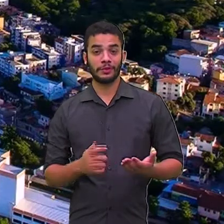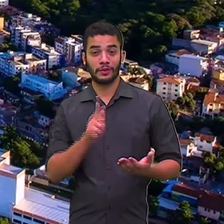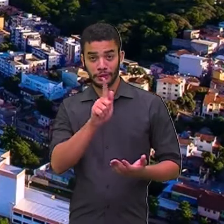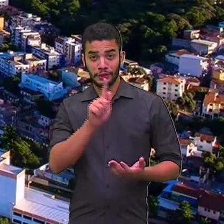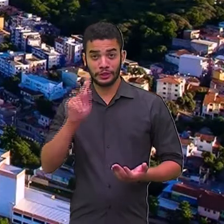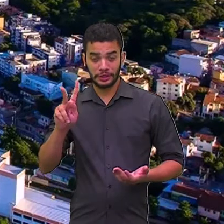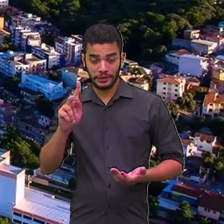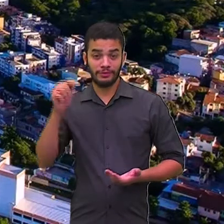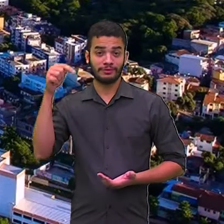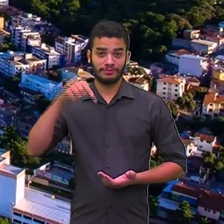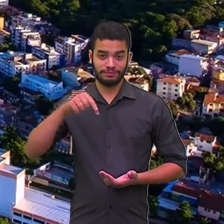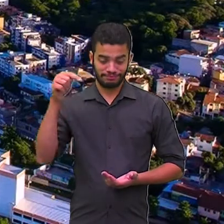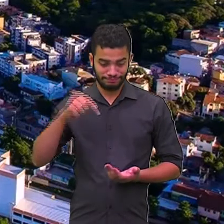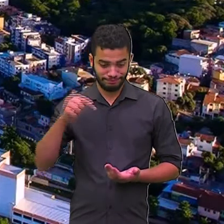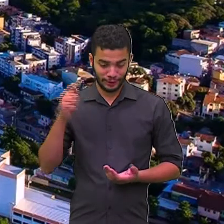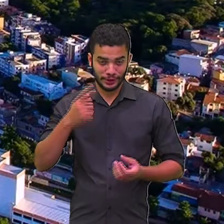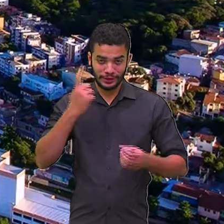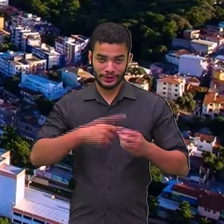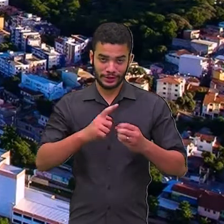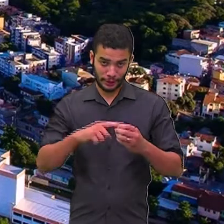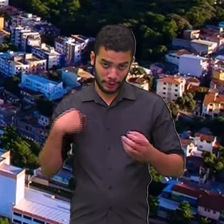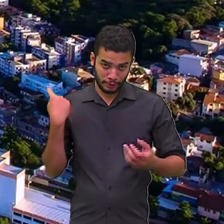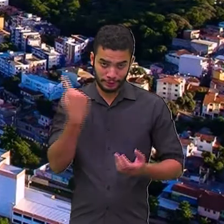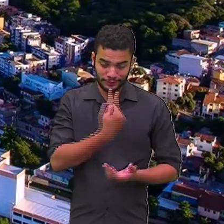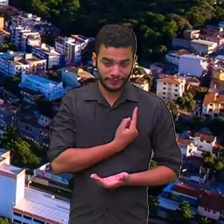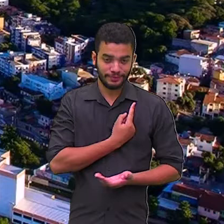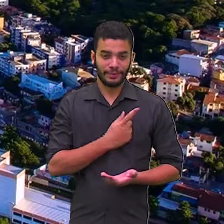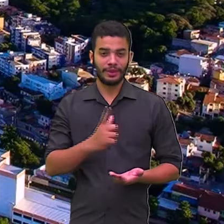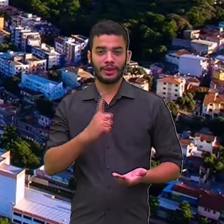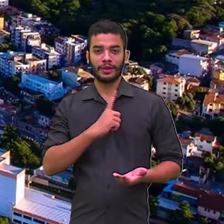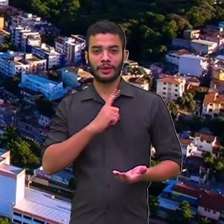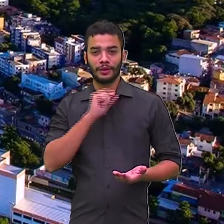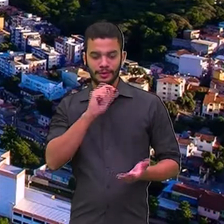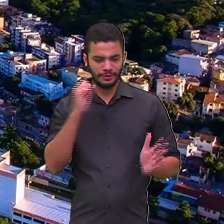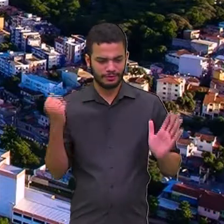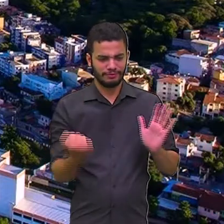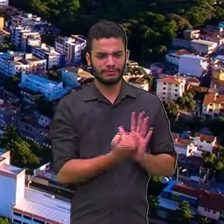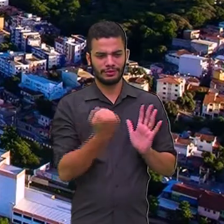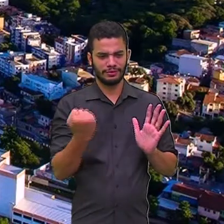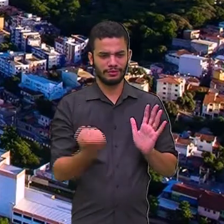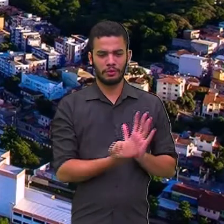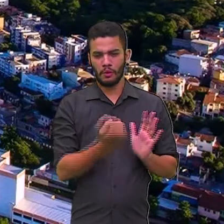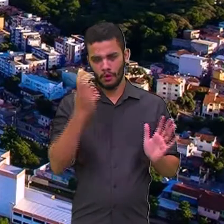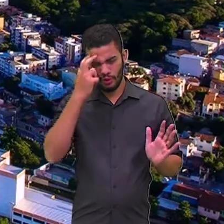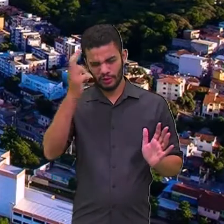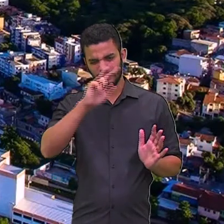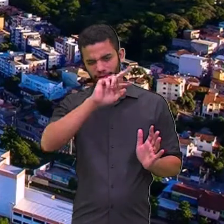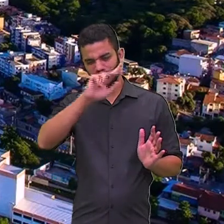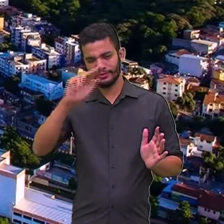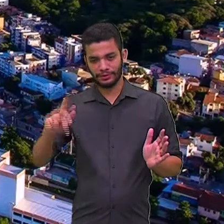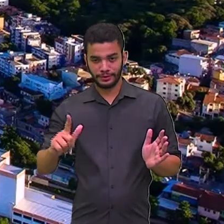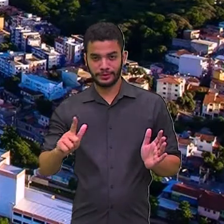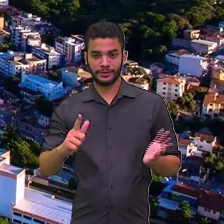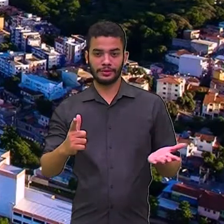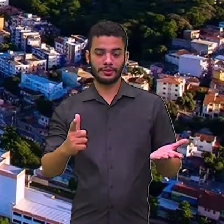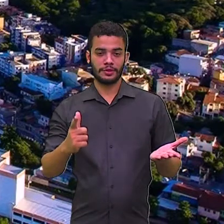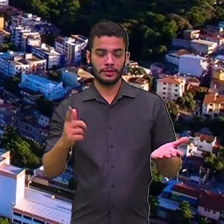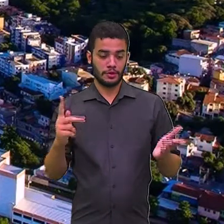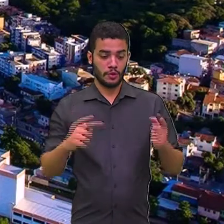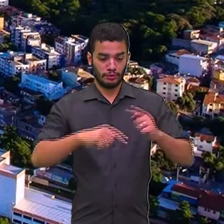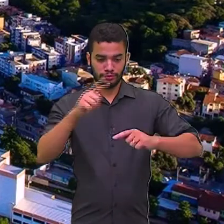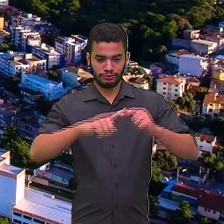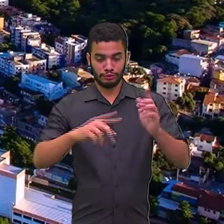Governador Valadares, a nossa princesinha do Vale, apresenta os bens materiais e imateriais, como o